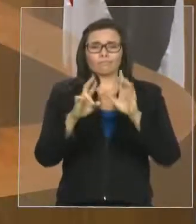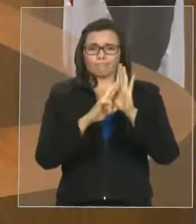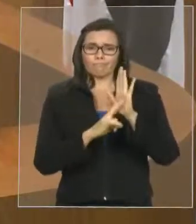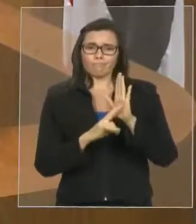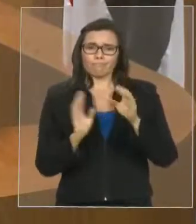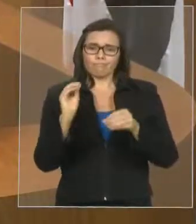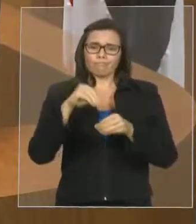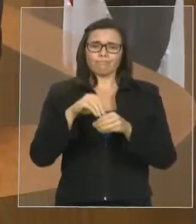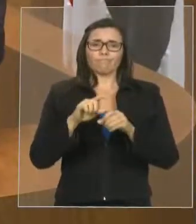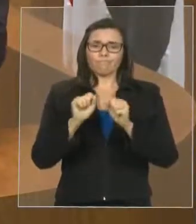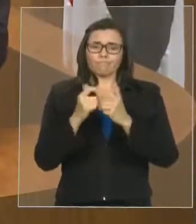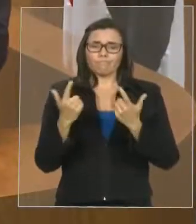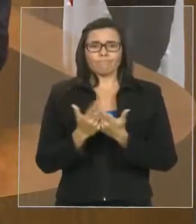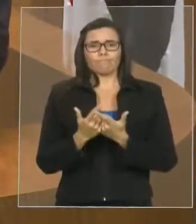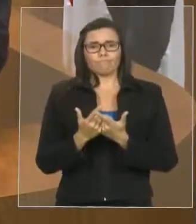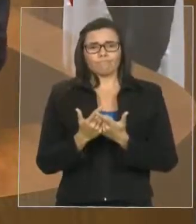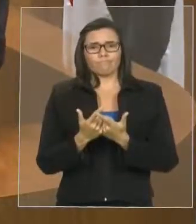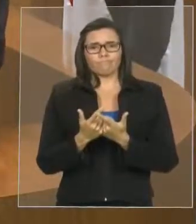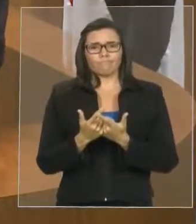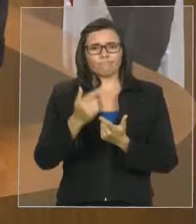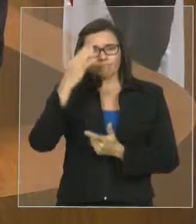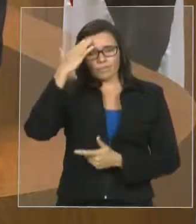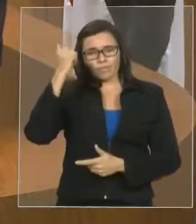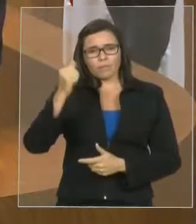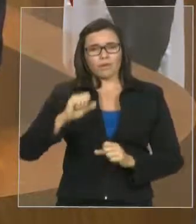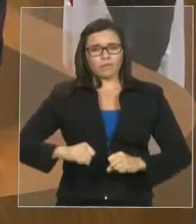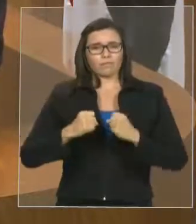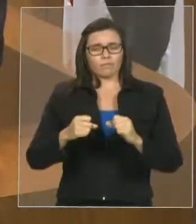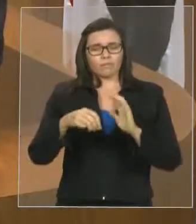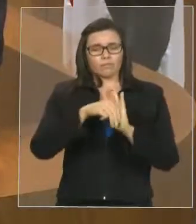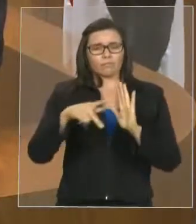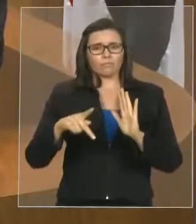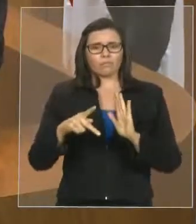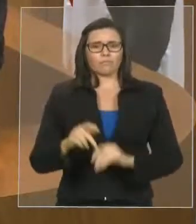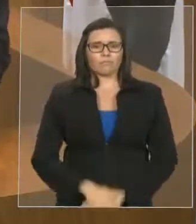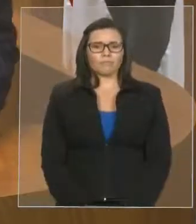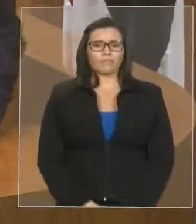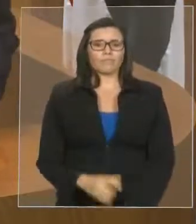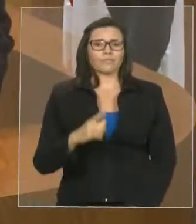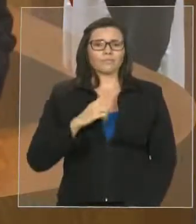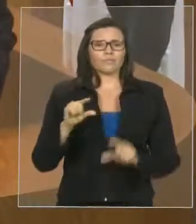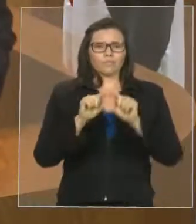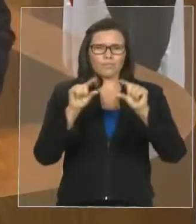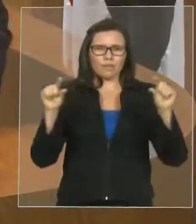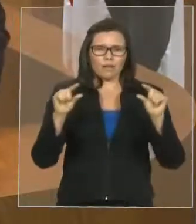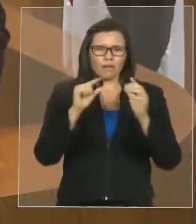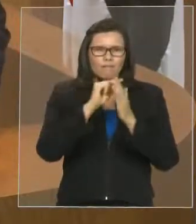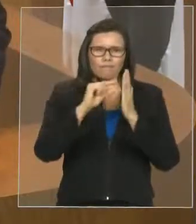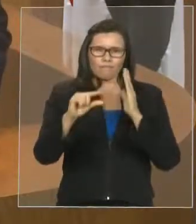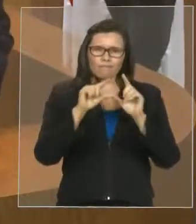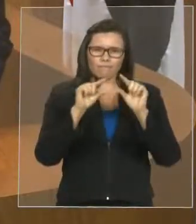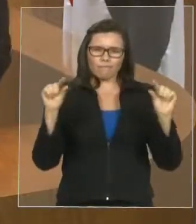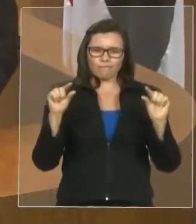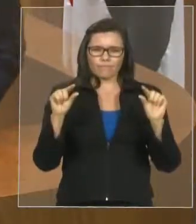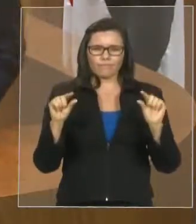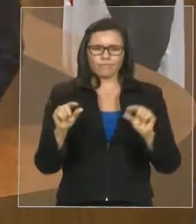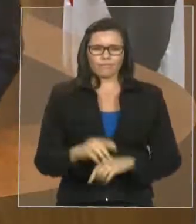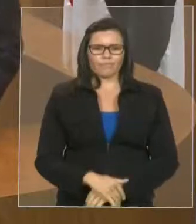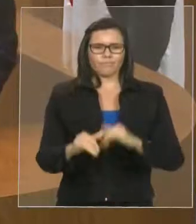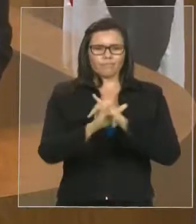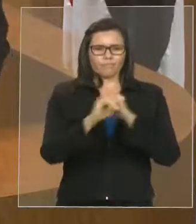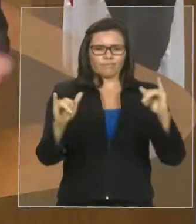Num segundo momento, há uma frase que diz, senhores e senhoras deputados, senhor